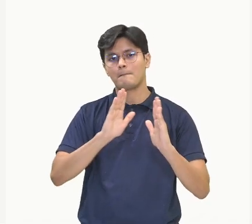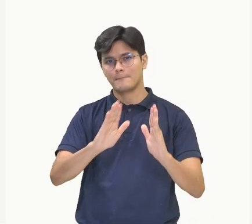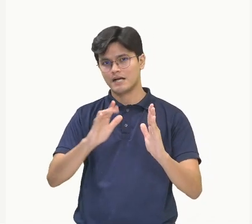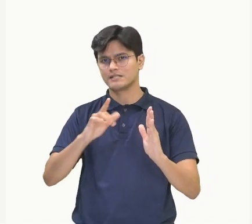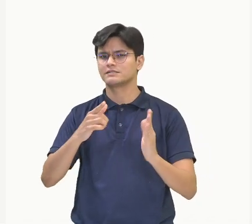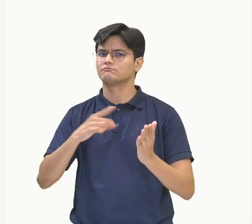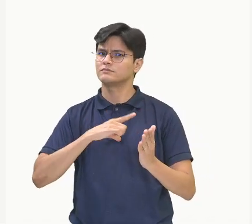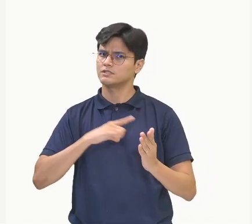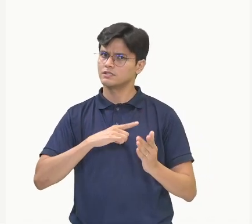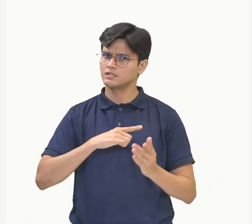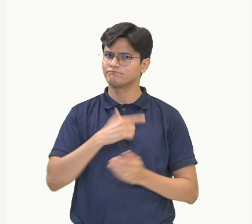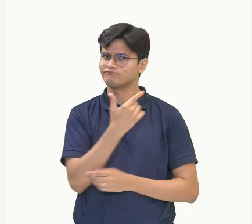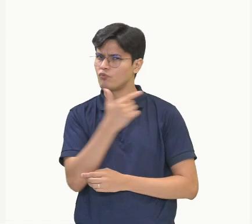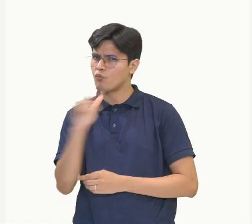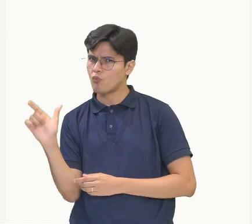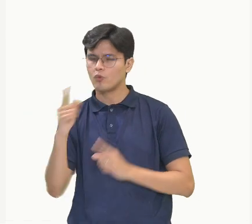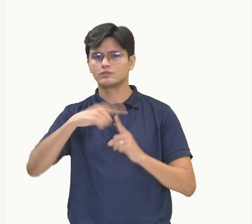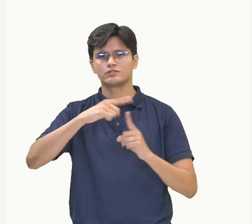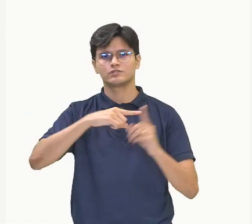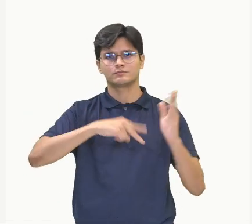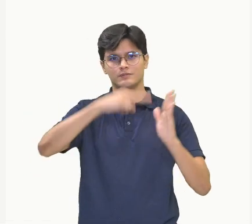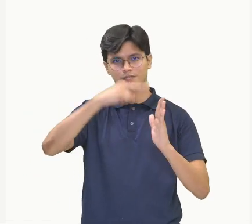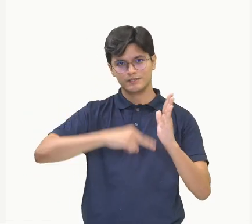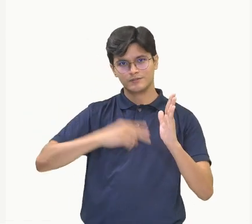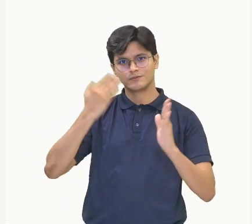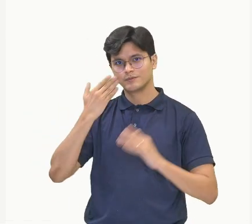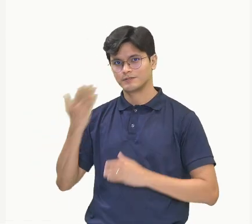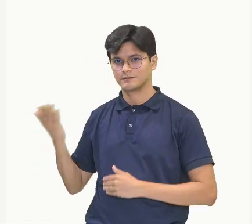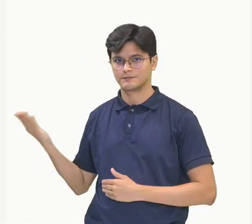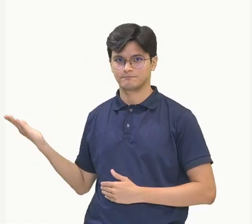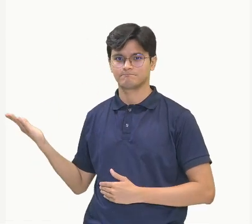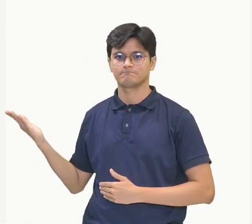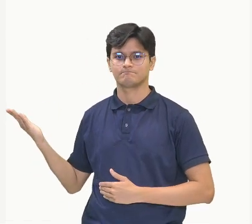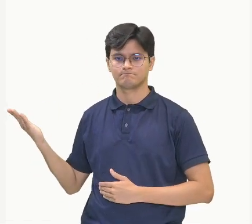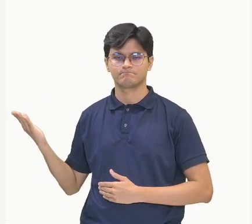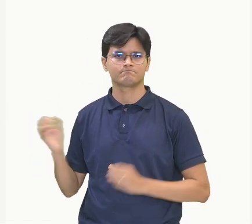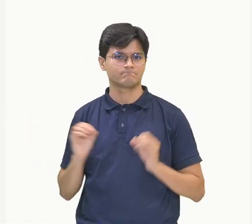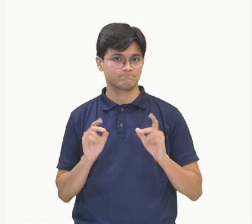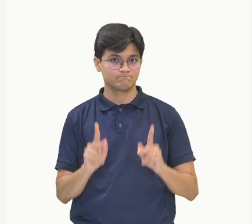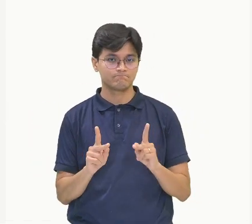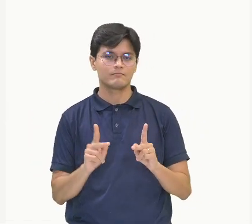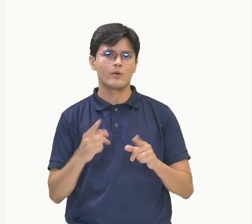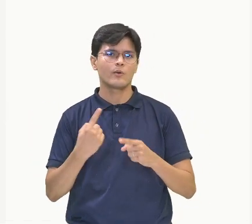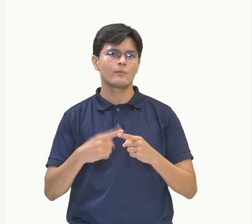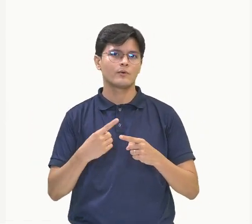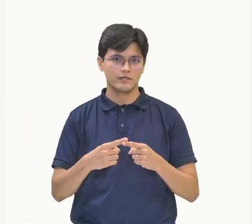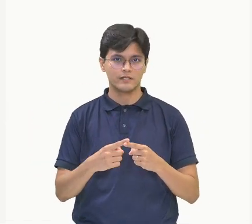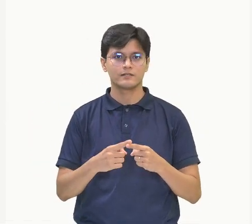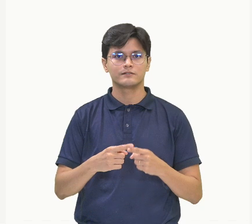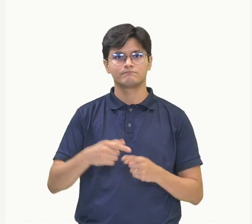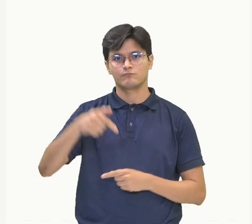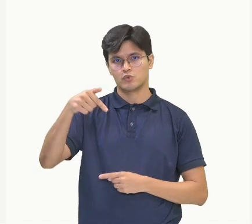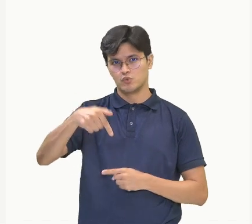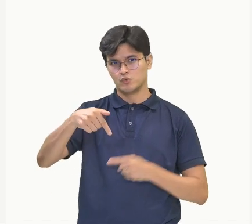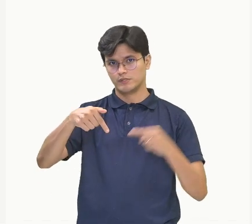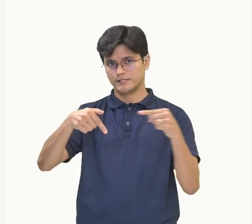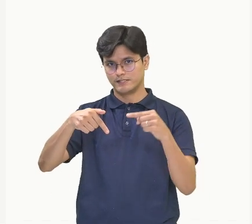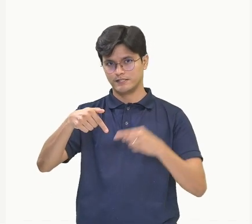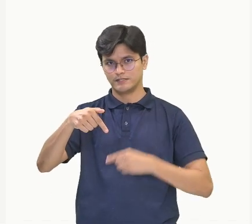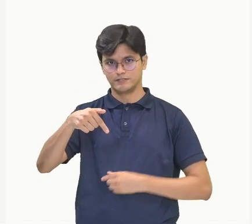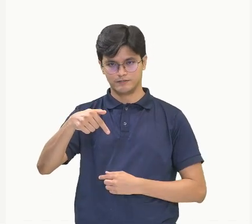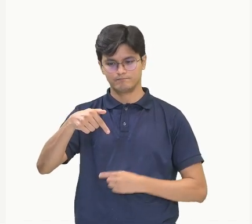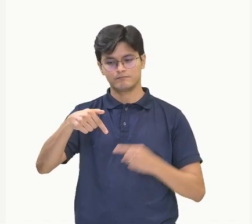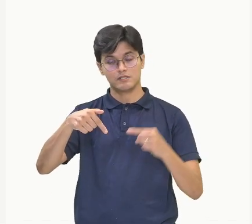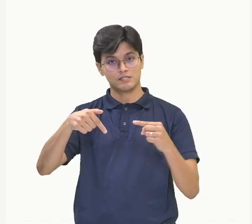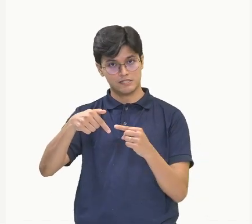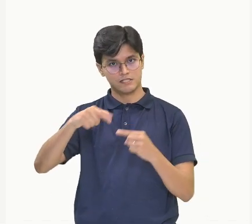e 18 centésimos. Beleza? Porque, ó, esse 7, esse valor aqui que vem